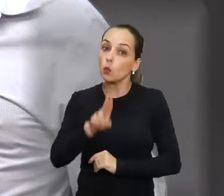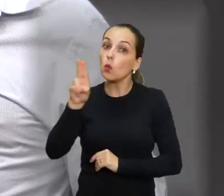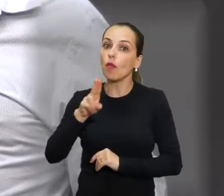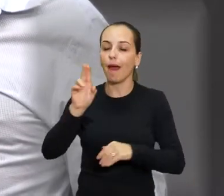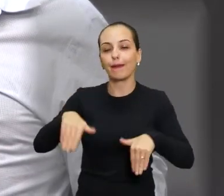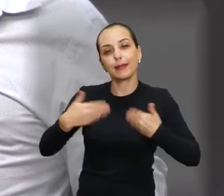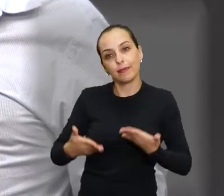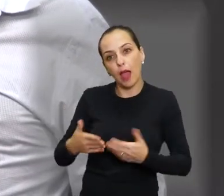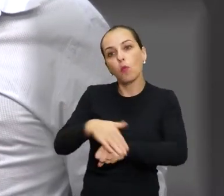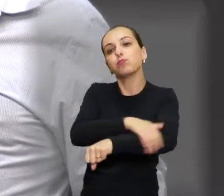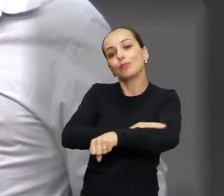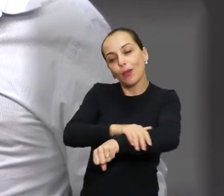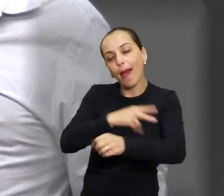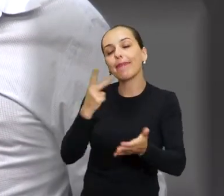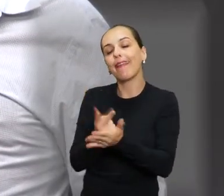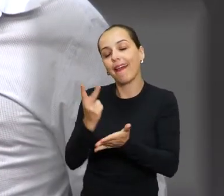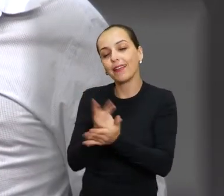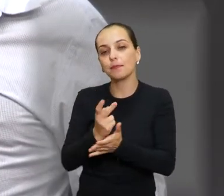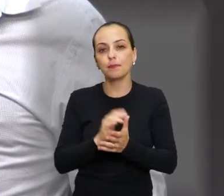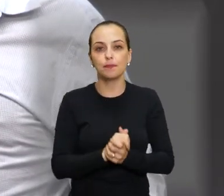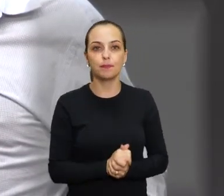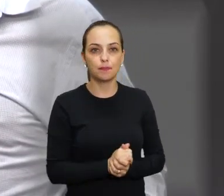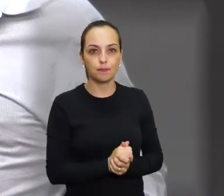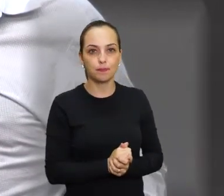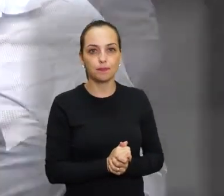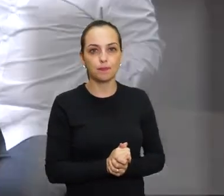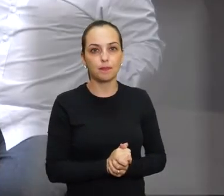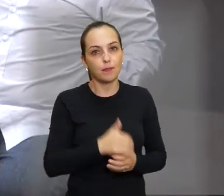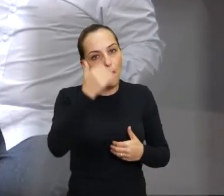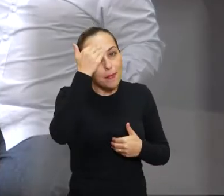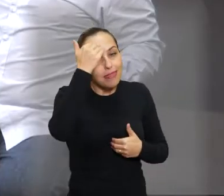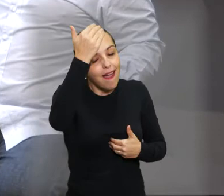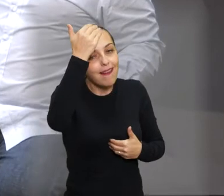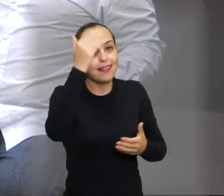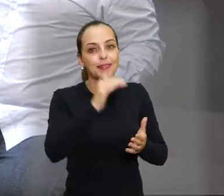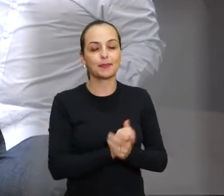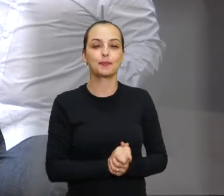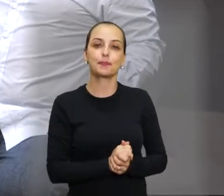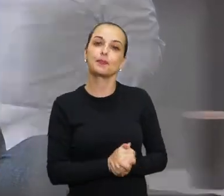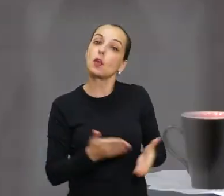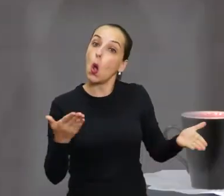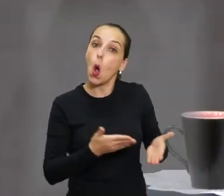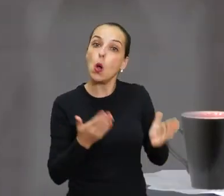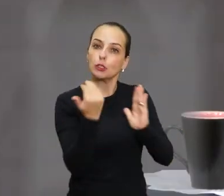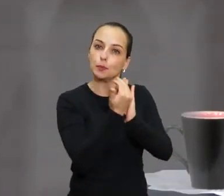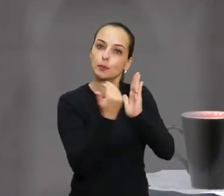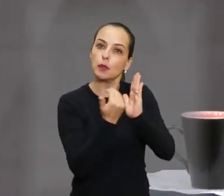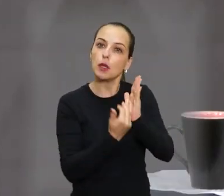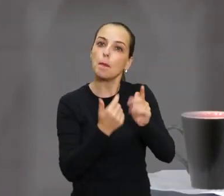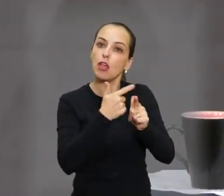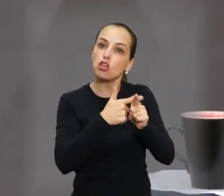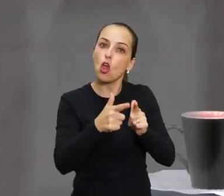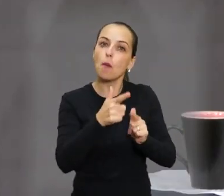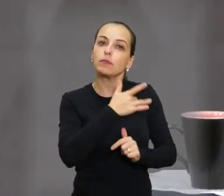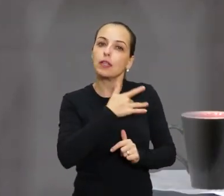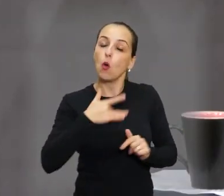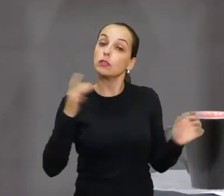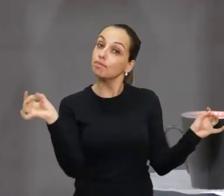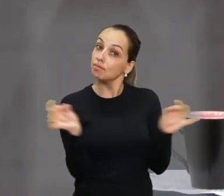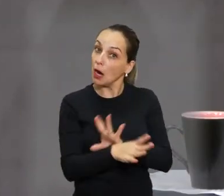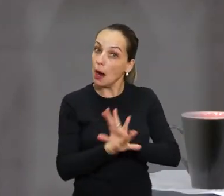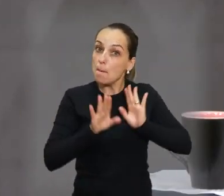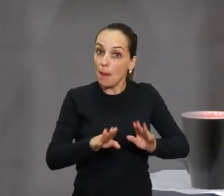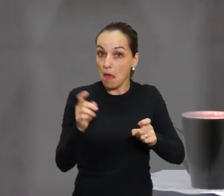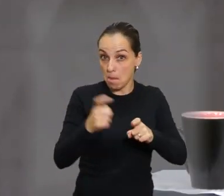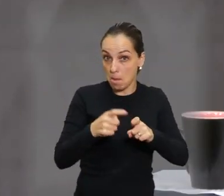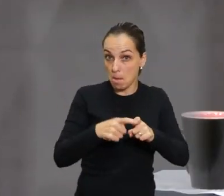hidratante. E é isso, hidratar bastante. Obrigada, doutor Sérgio. Hoje, o Saúde em Pauta fica por